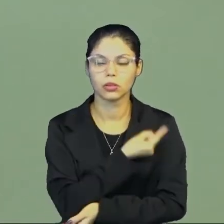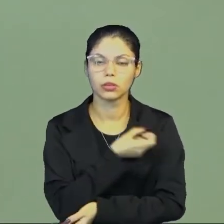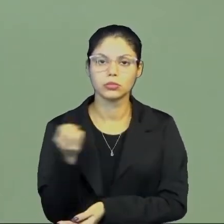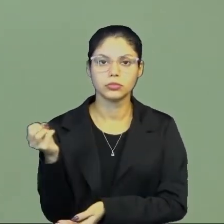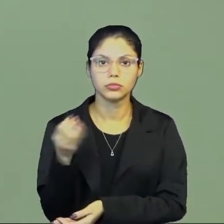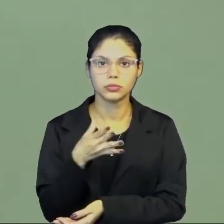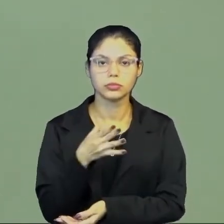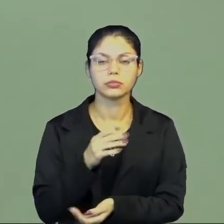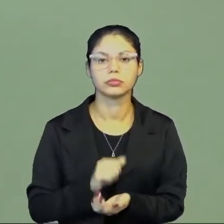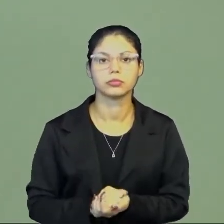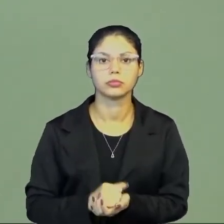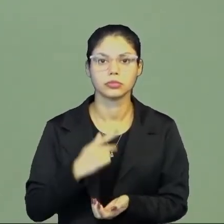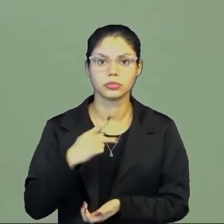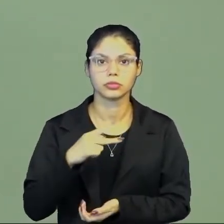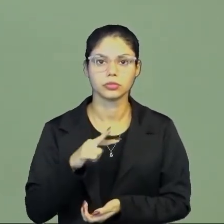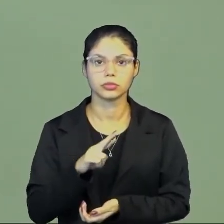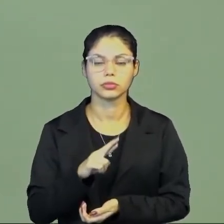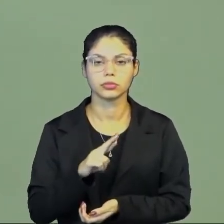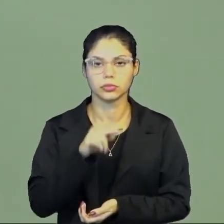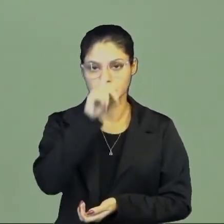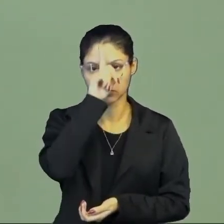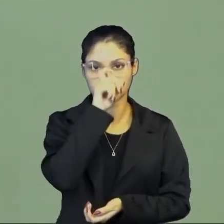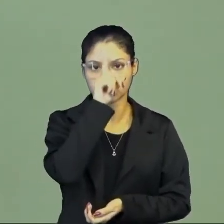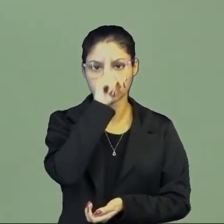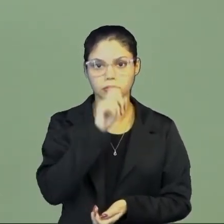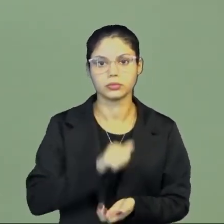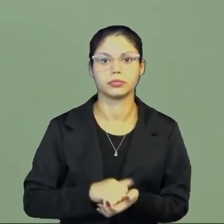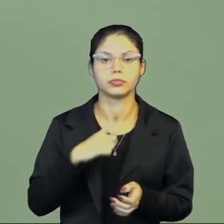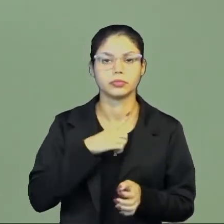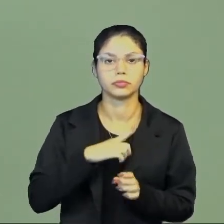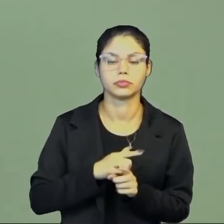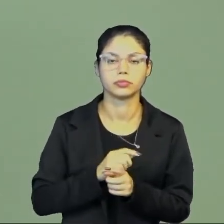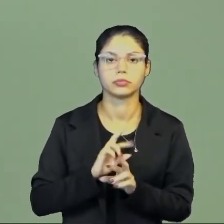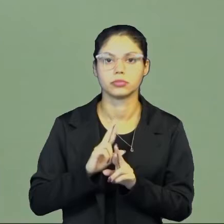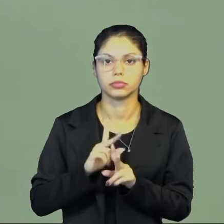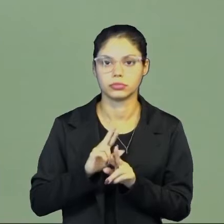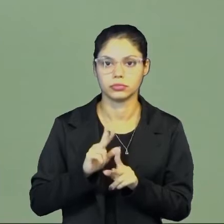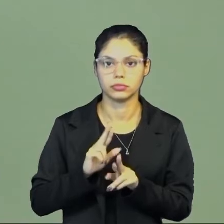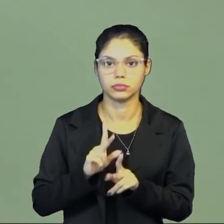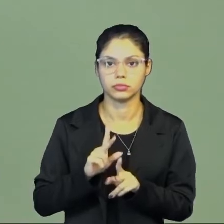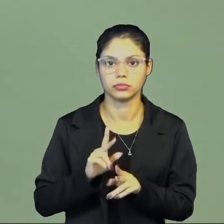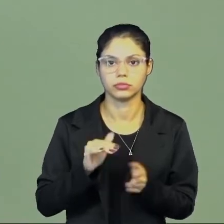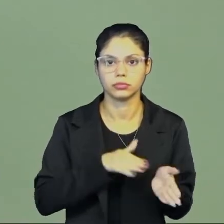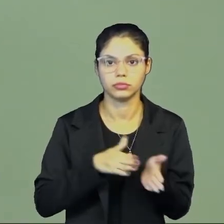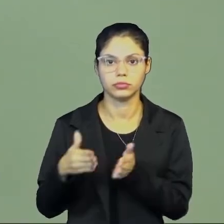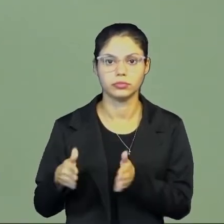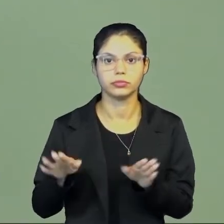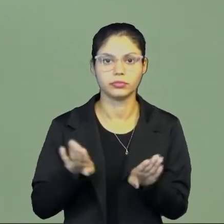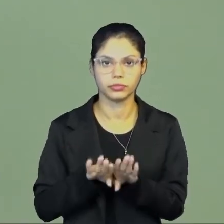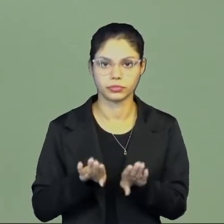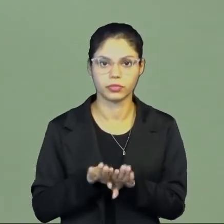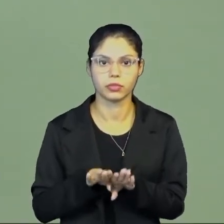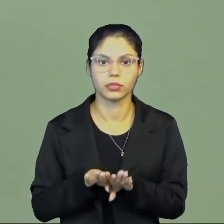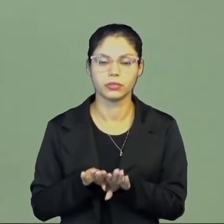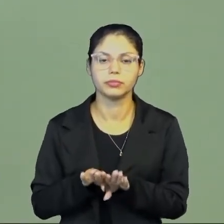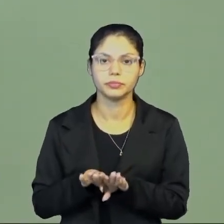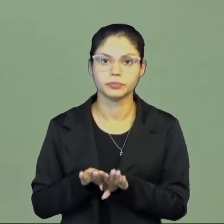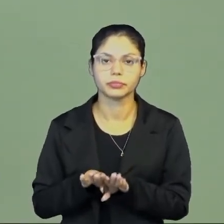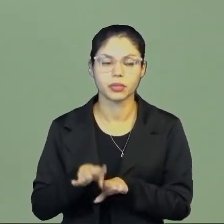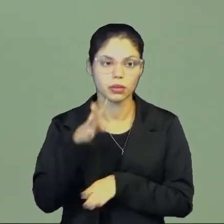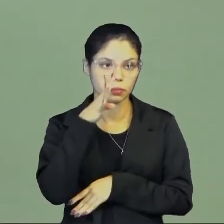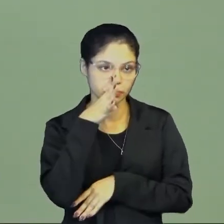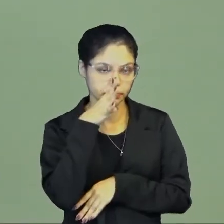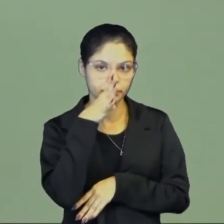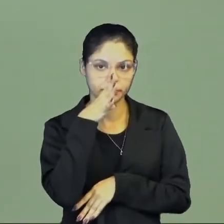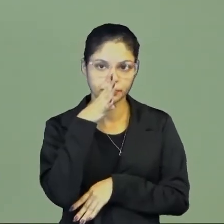novo pronto-socorro, né? Que tem uma arquitetura diferenciada, faz parte também aí da